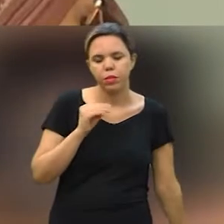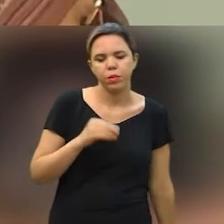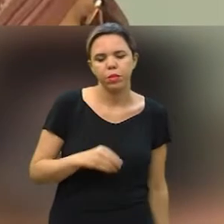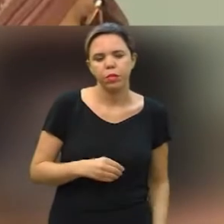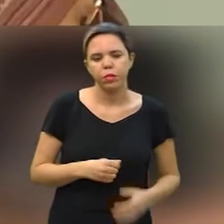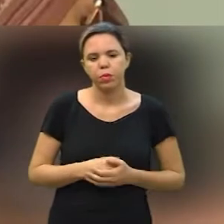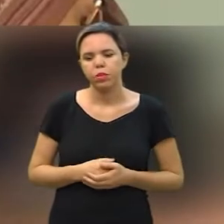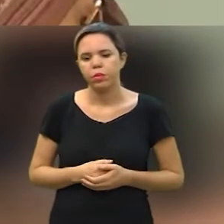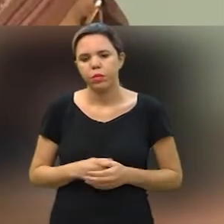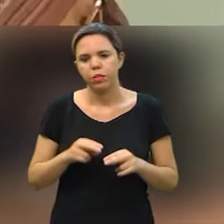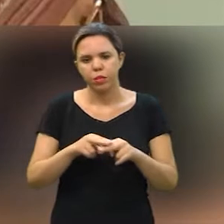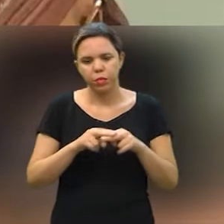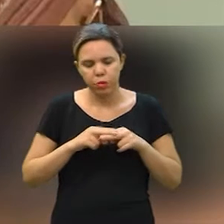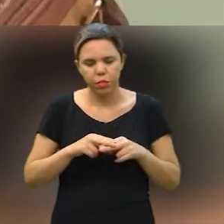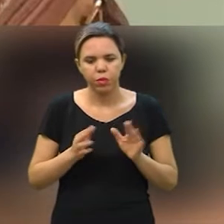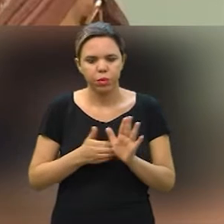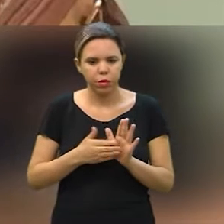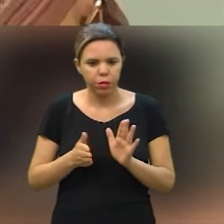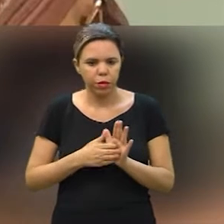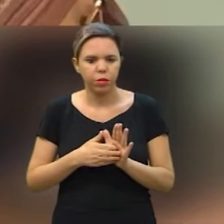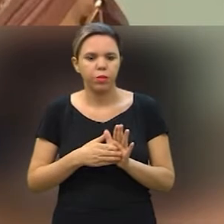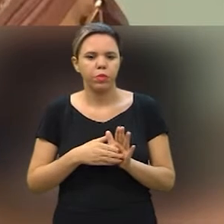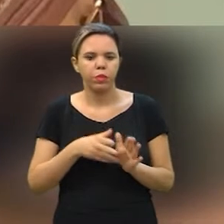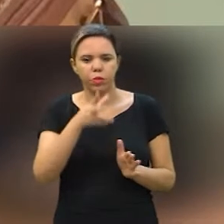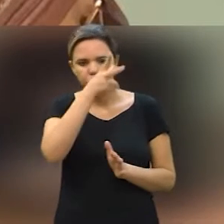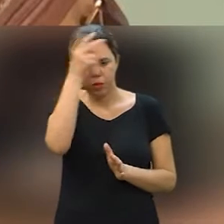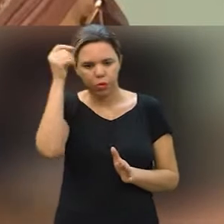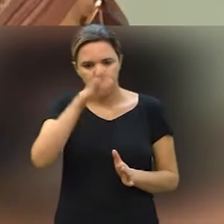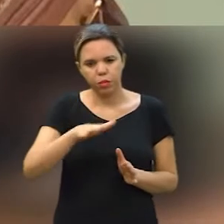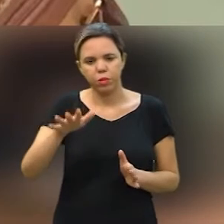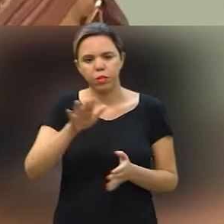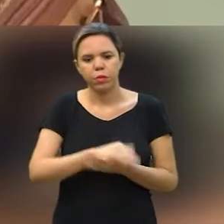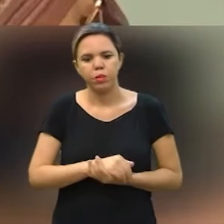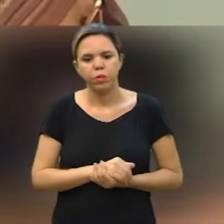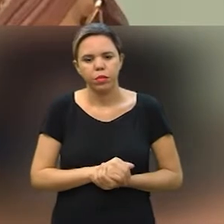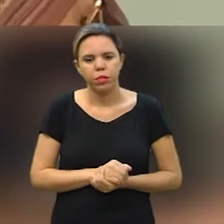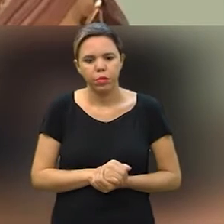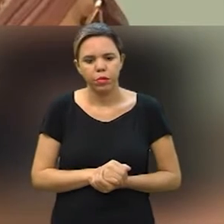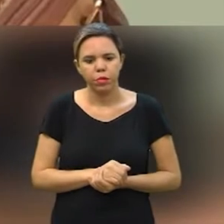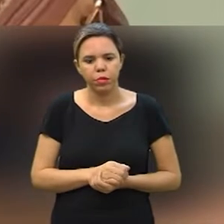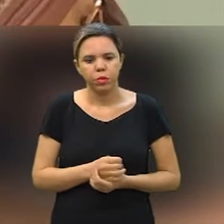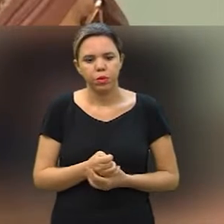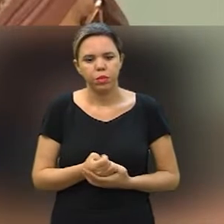pessoal, com relação à oferta de serviços públicos,